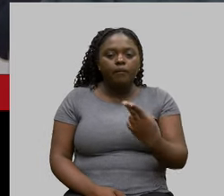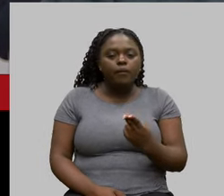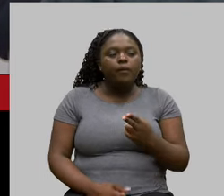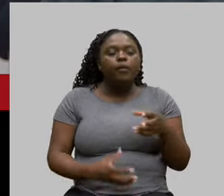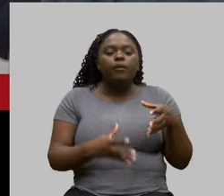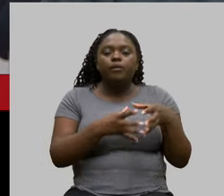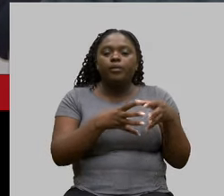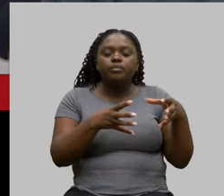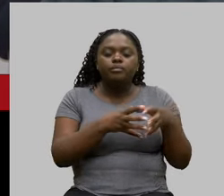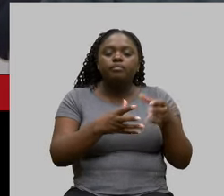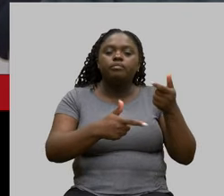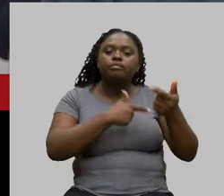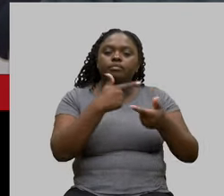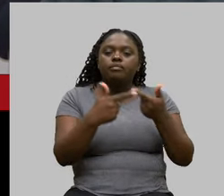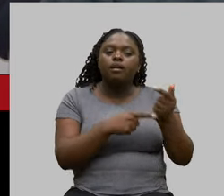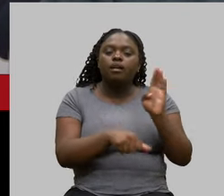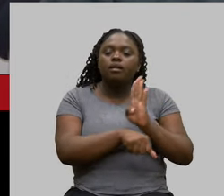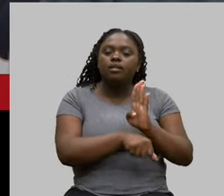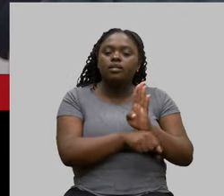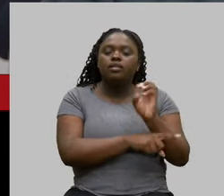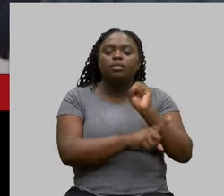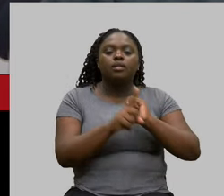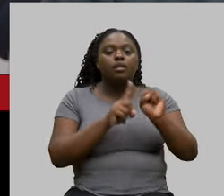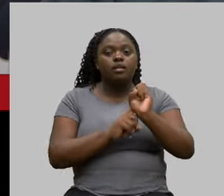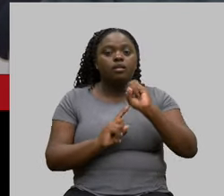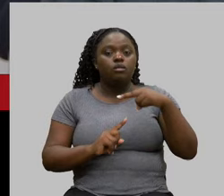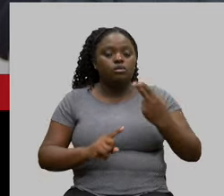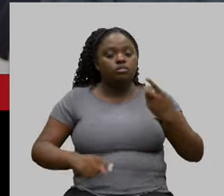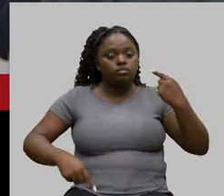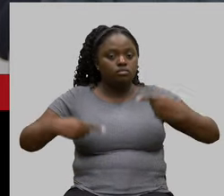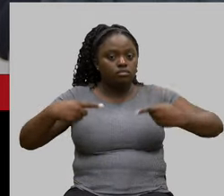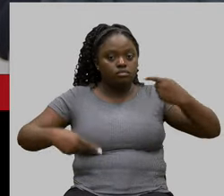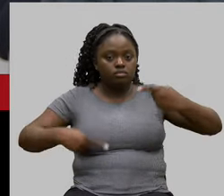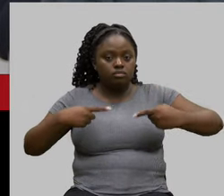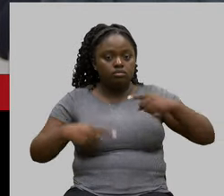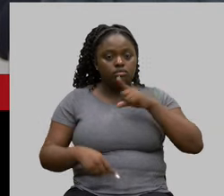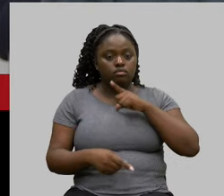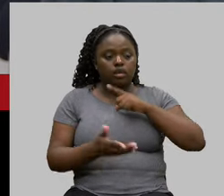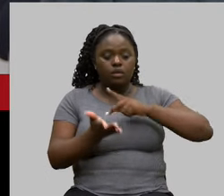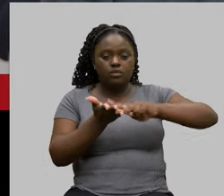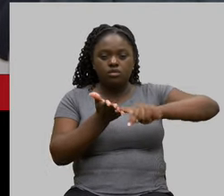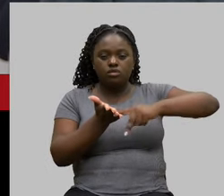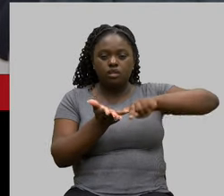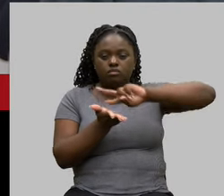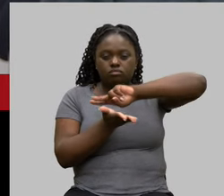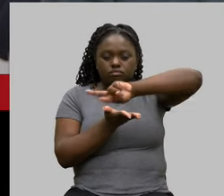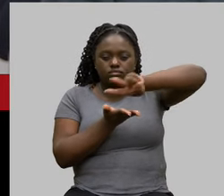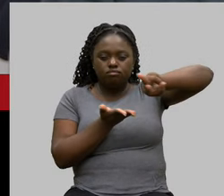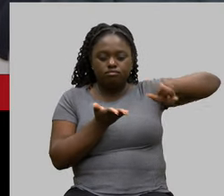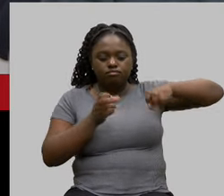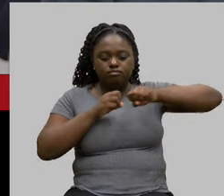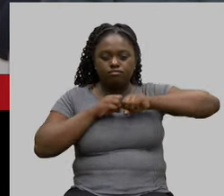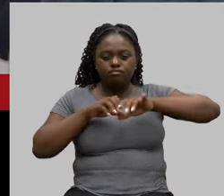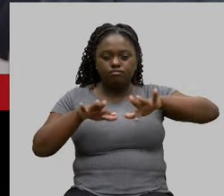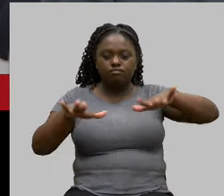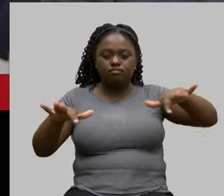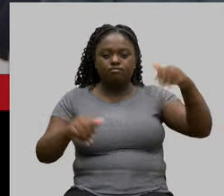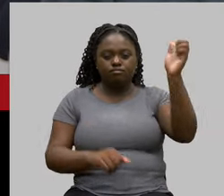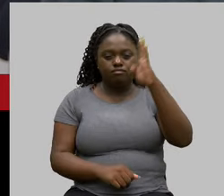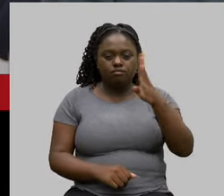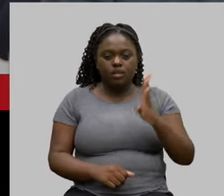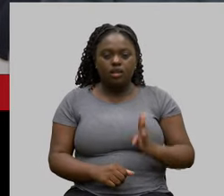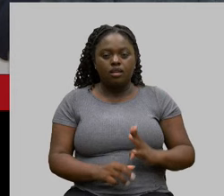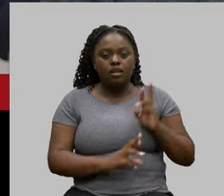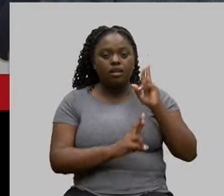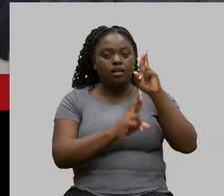social ou mesmo nas discussões né que existem com sindicatos afora né espalhados pelo Brasil afora de representação